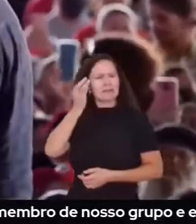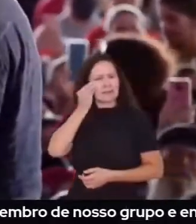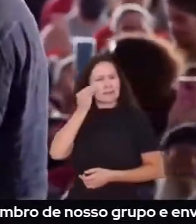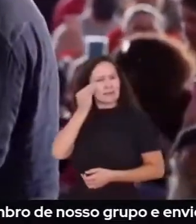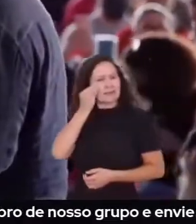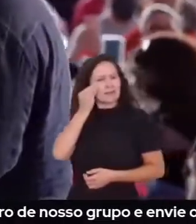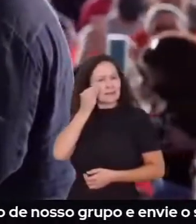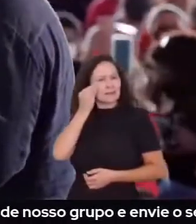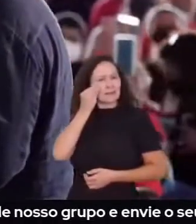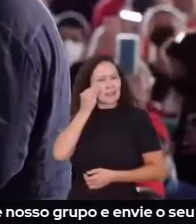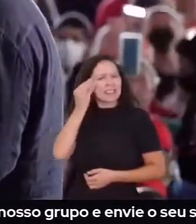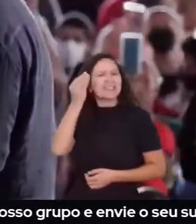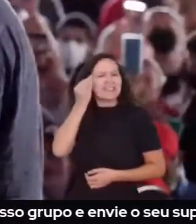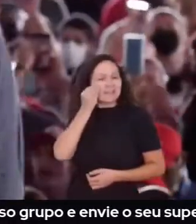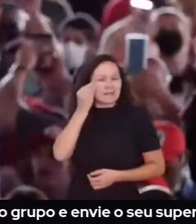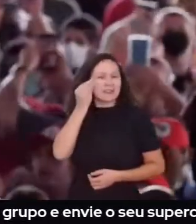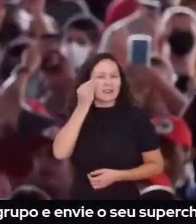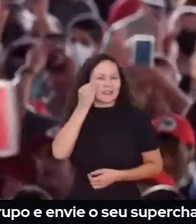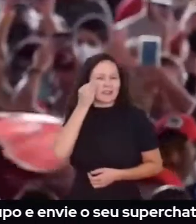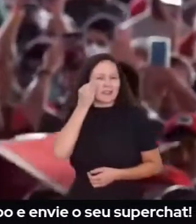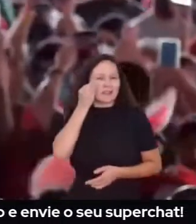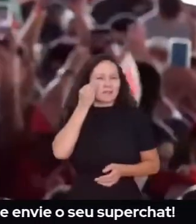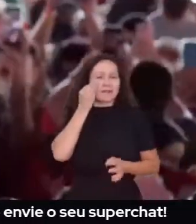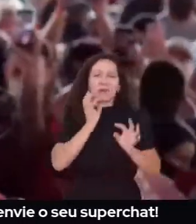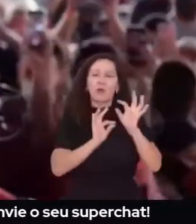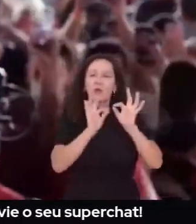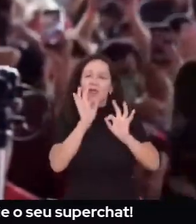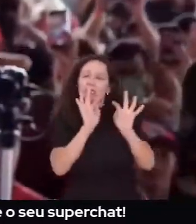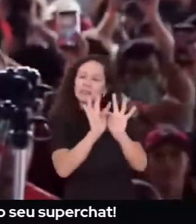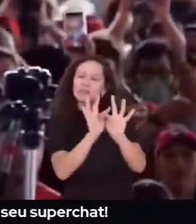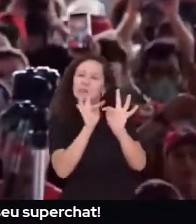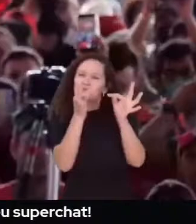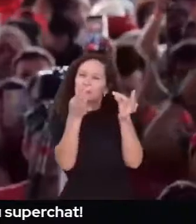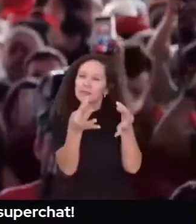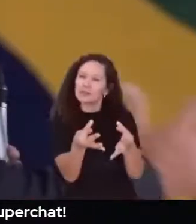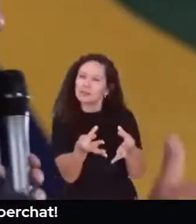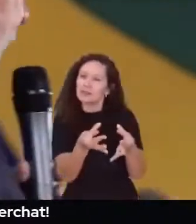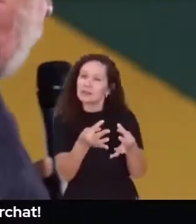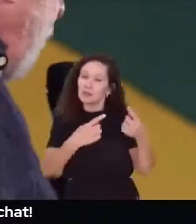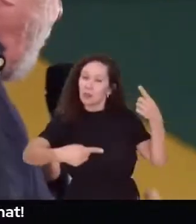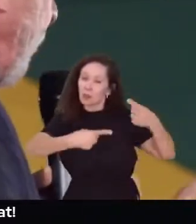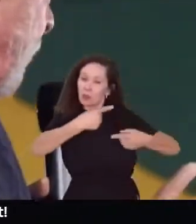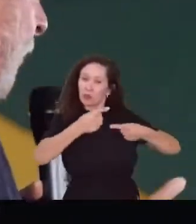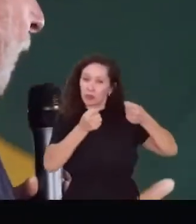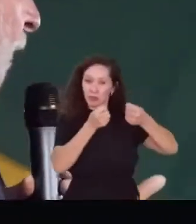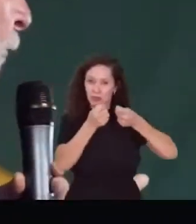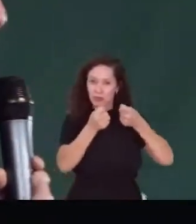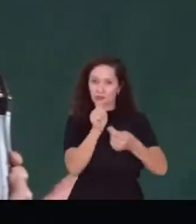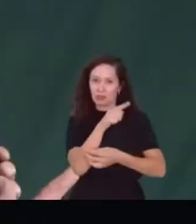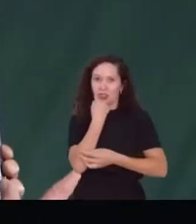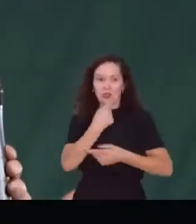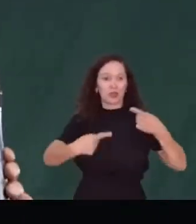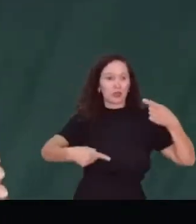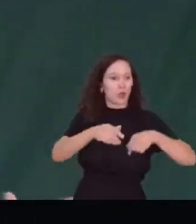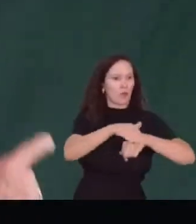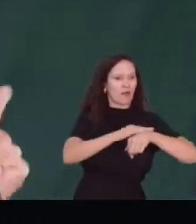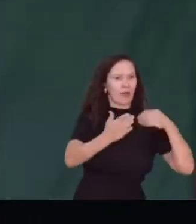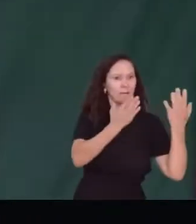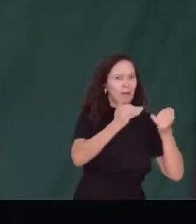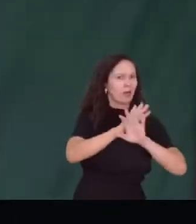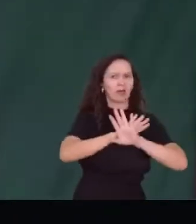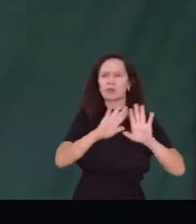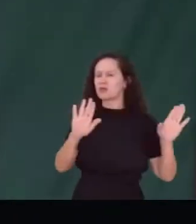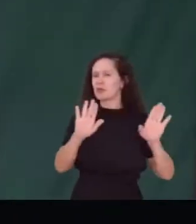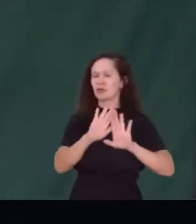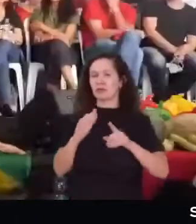Eu tenho tentado simplificar, porque em política econômica a gente não fica discutindo muita coisa, porque você não pode dizer